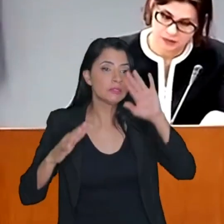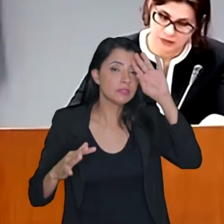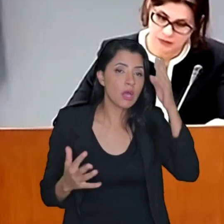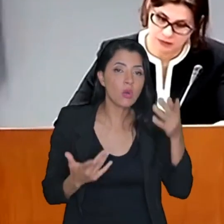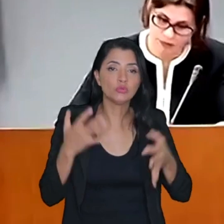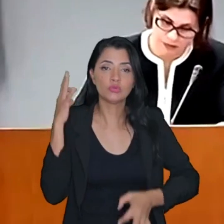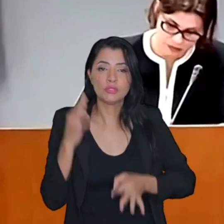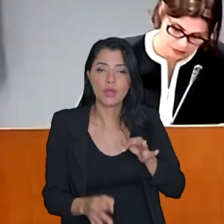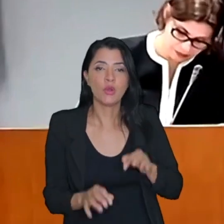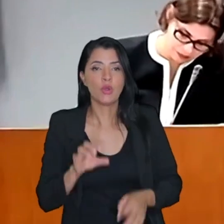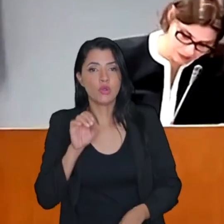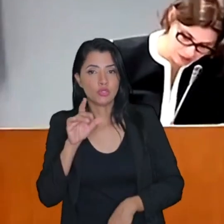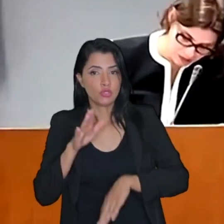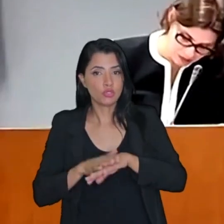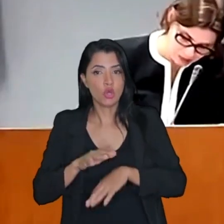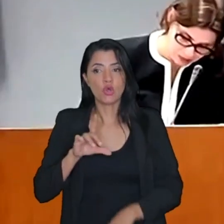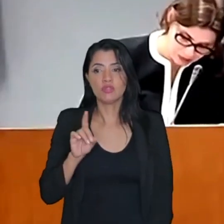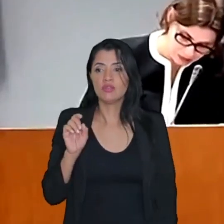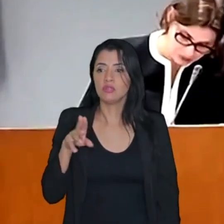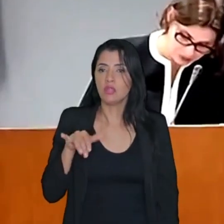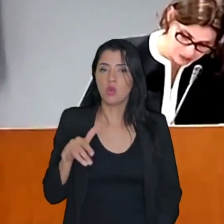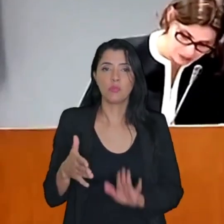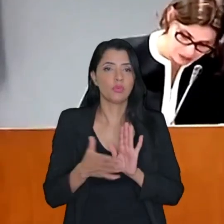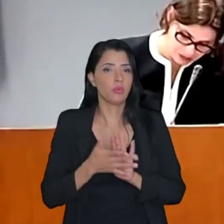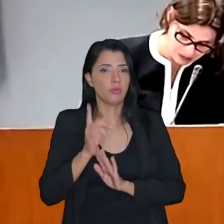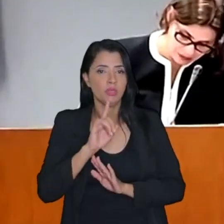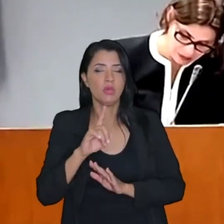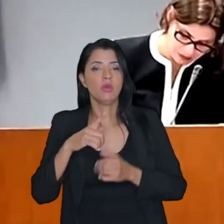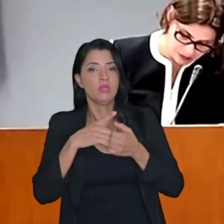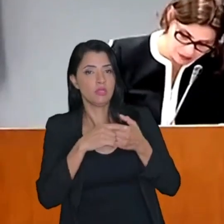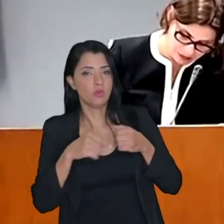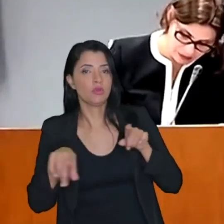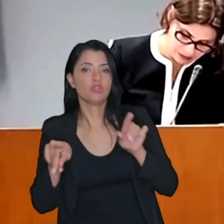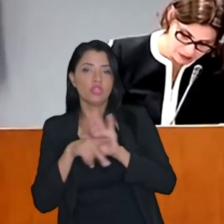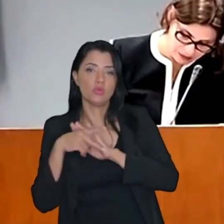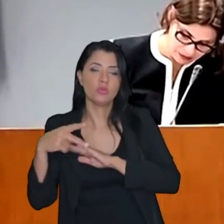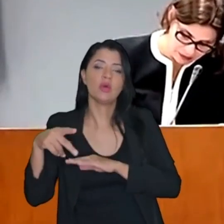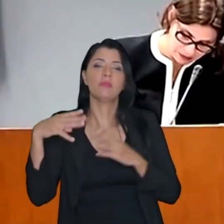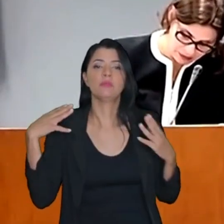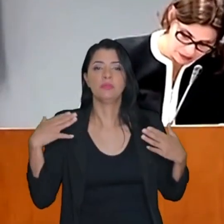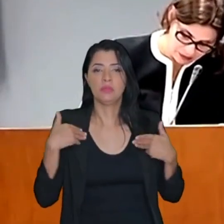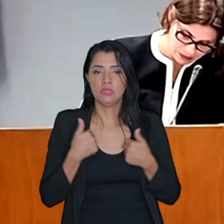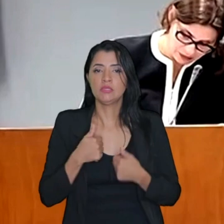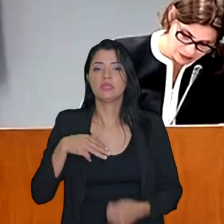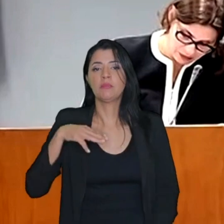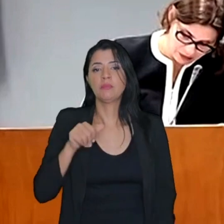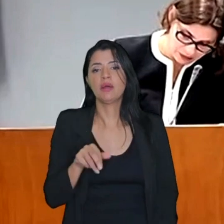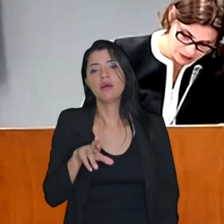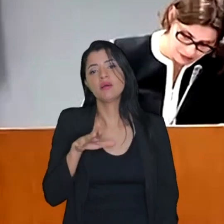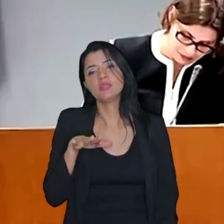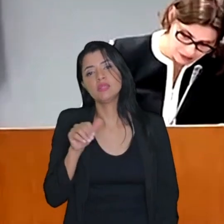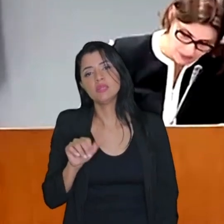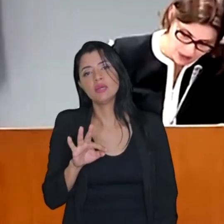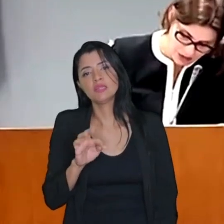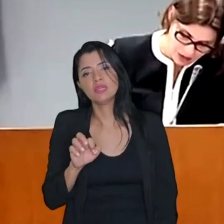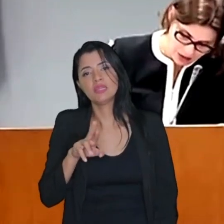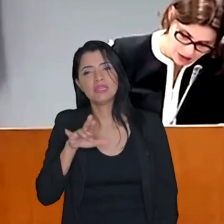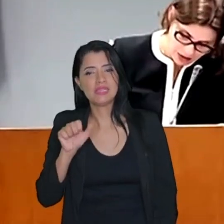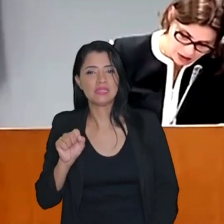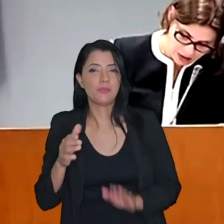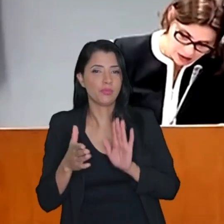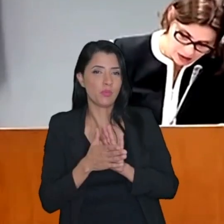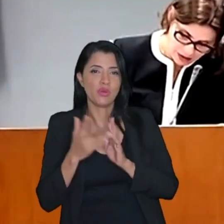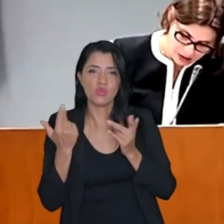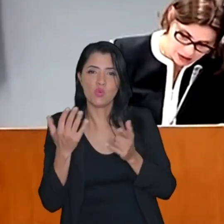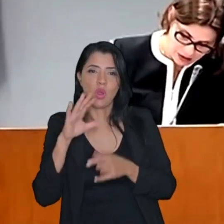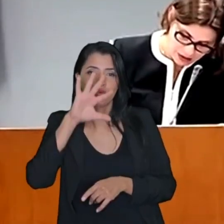judiciais. Não é só o Daniel que propõe isso, tem um artigo também da ministra Maria Tereza propondo esse mesmo tipo de solução. Qual